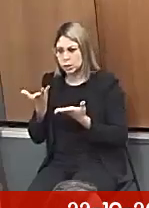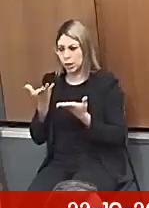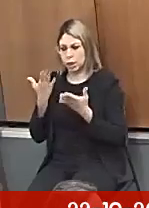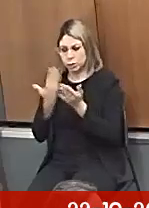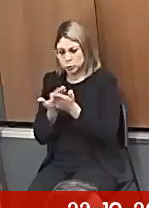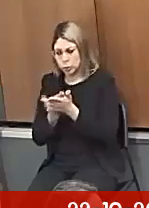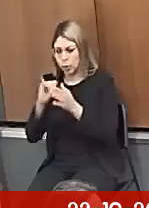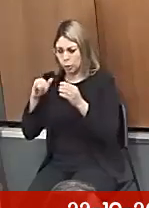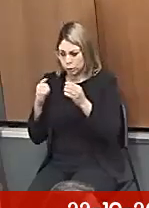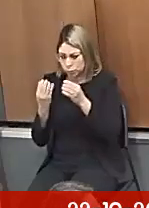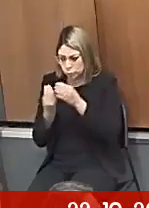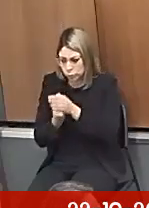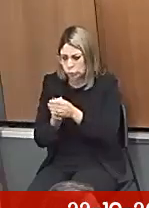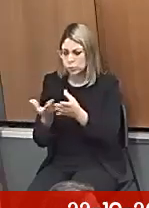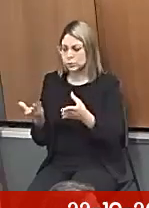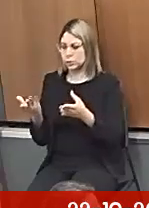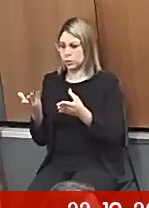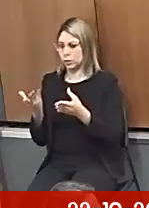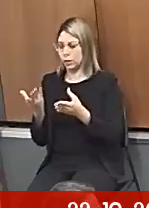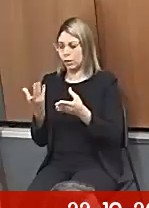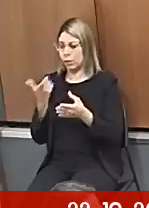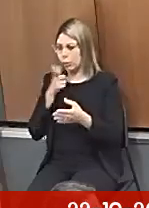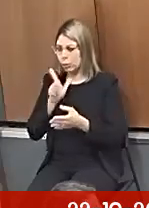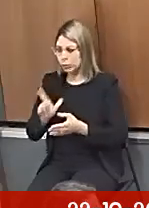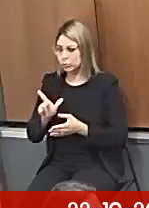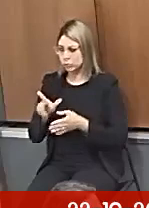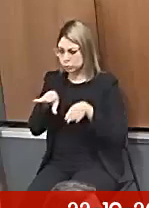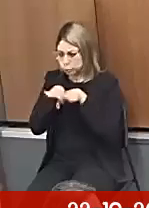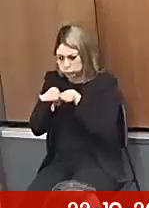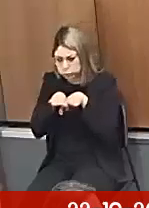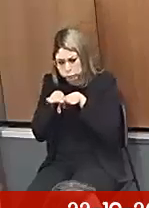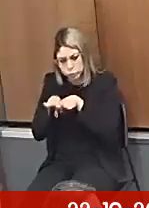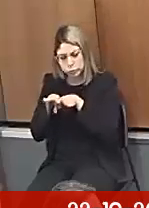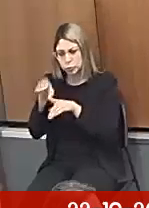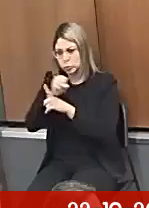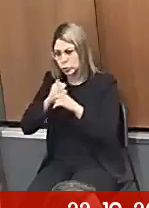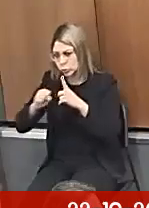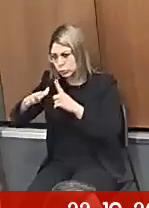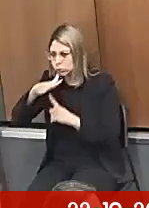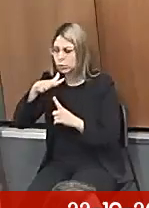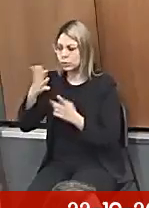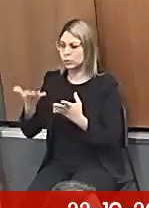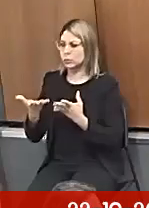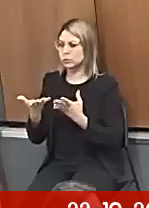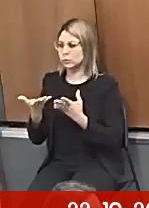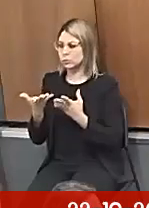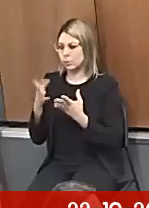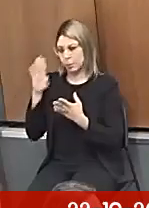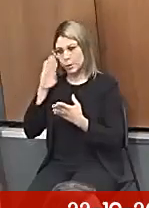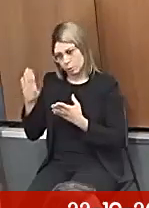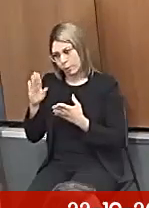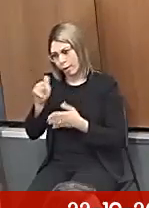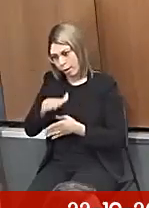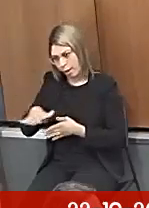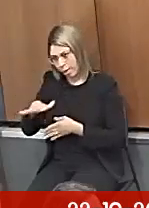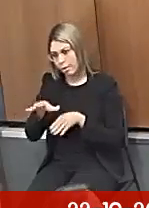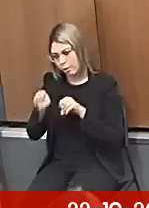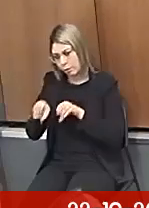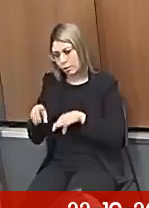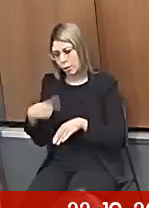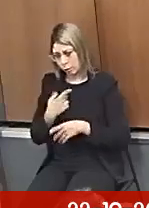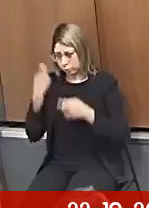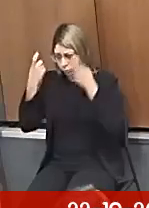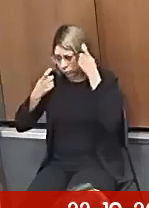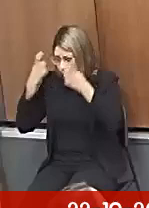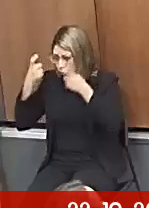inclusiva, pela construção igualitária dessa sociedade, ainda mais se tratando de educação, muito nos